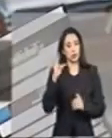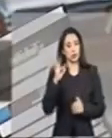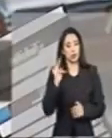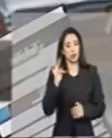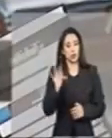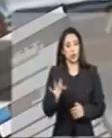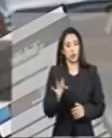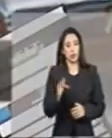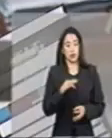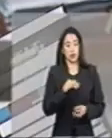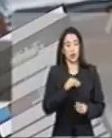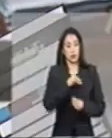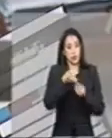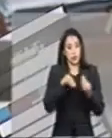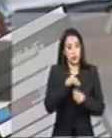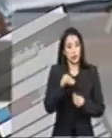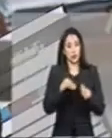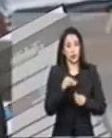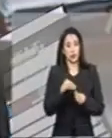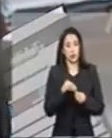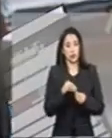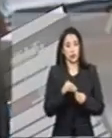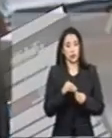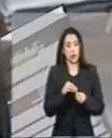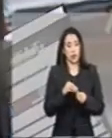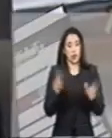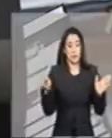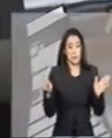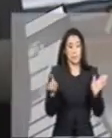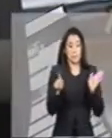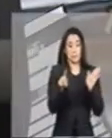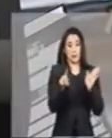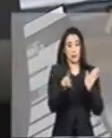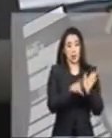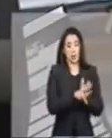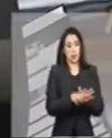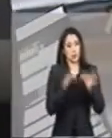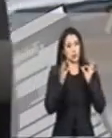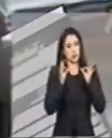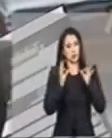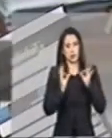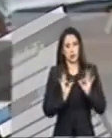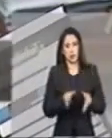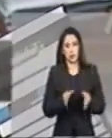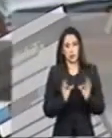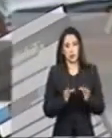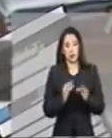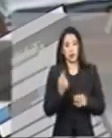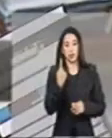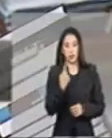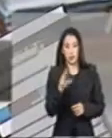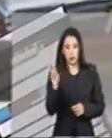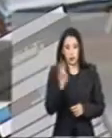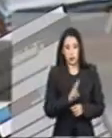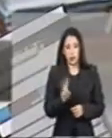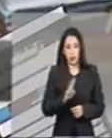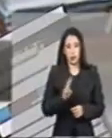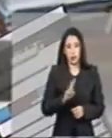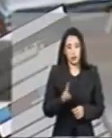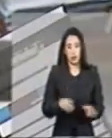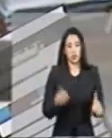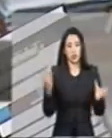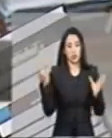o envolvimento de detentor da prerrogativa, uma vez surgindo o processo